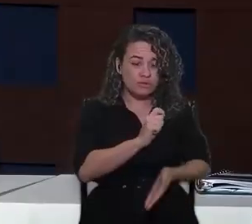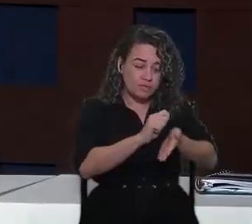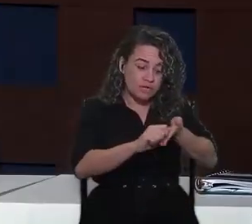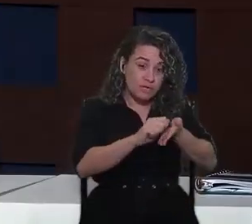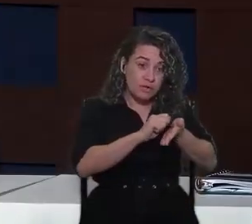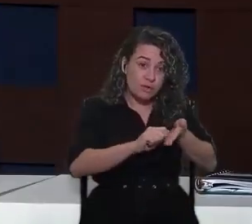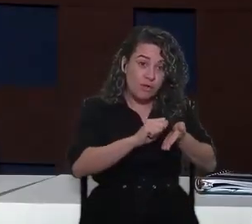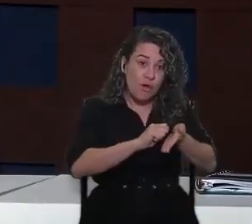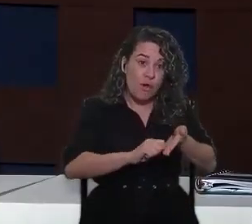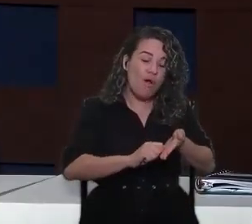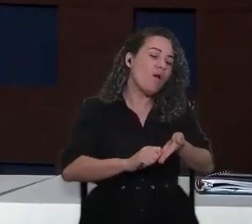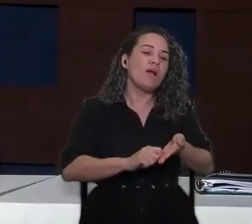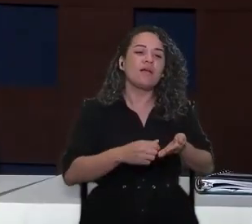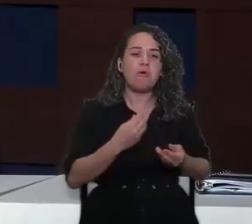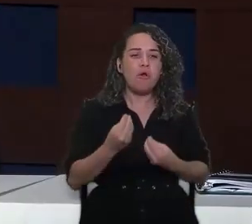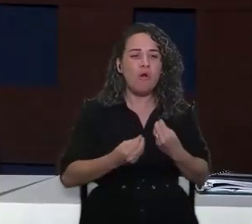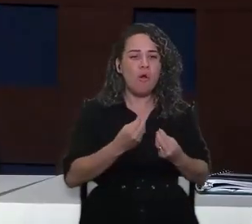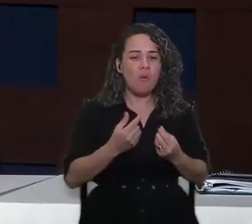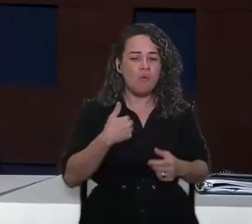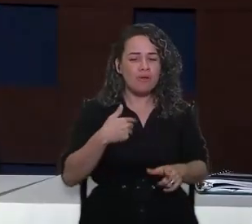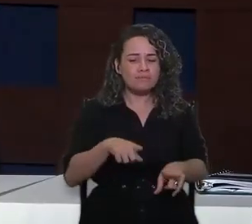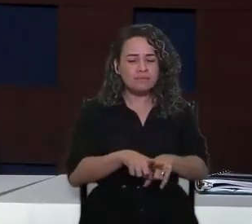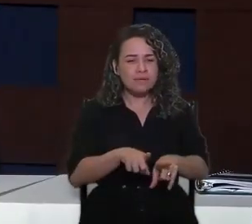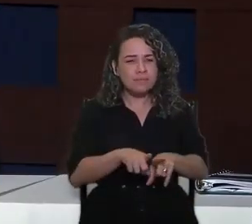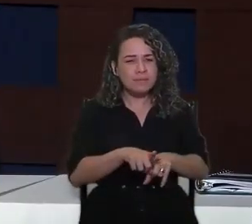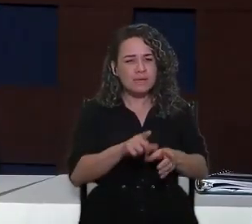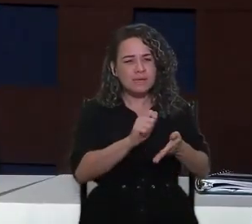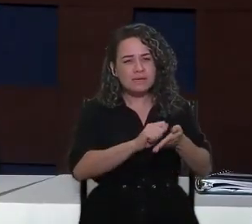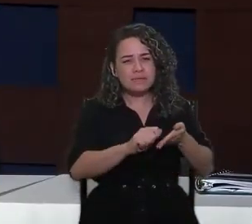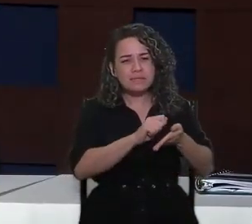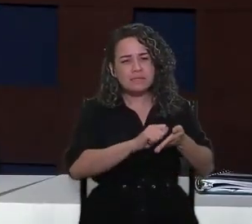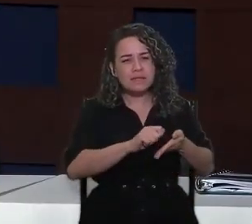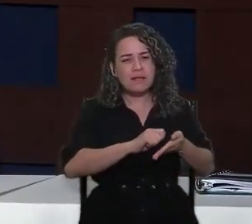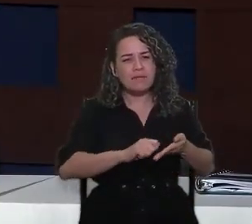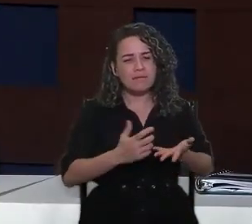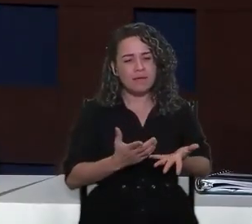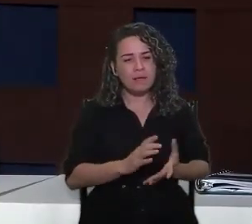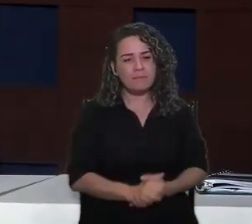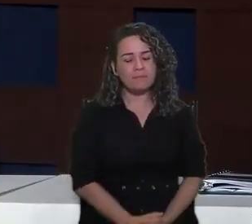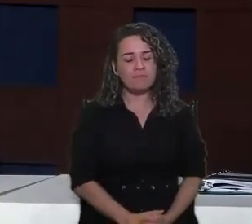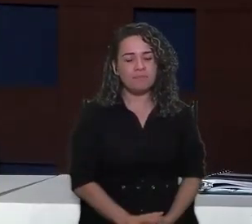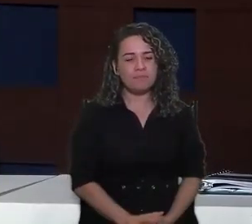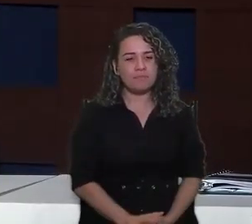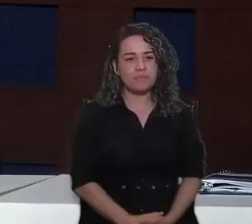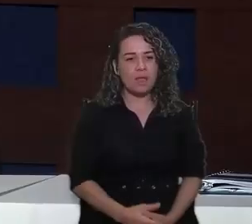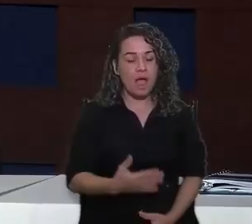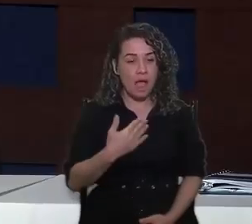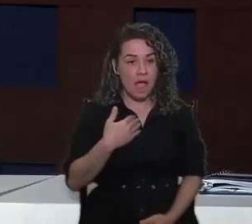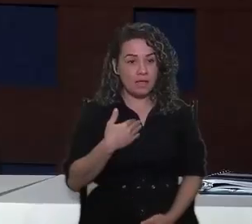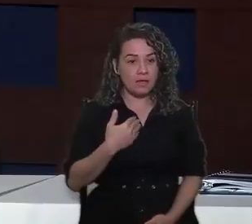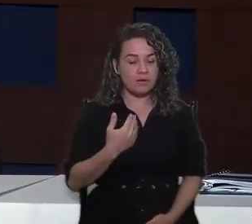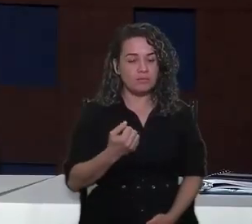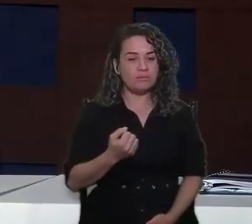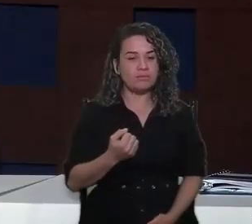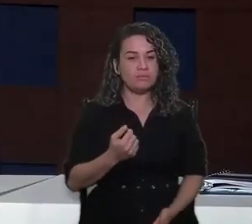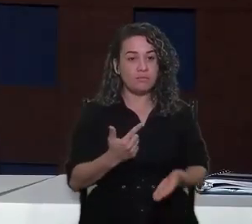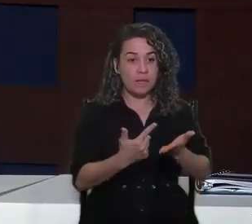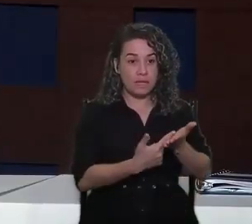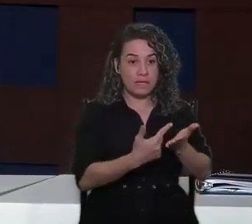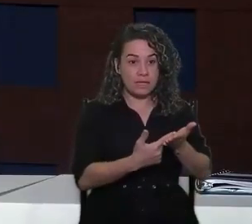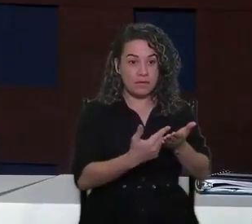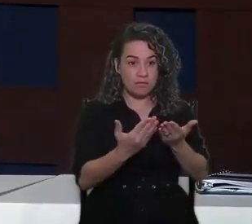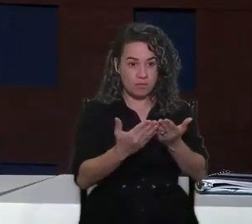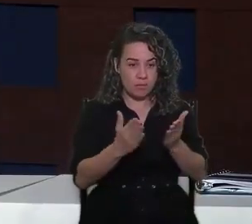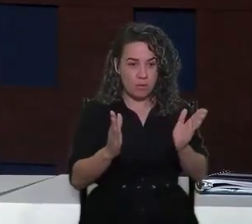escrever. Mas aí eu publiquei O Computador Sentimental, que foi meu primeiro livro. Foi um livro que